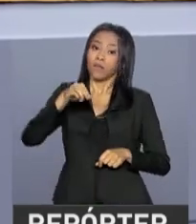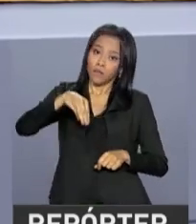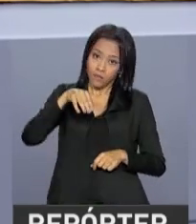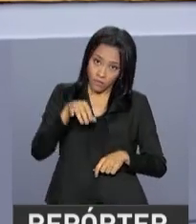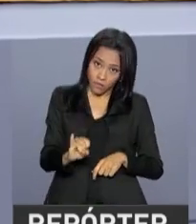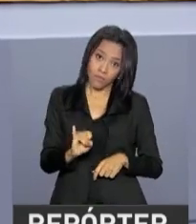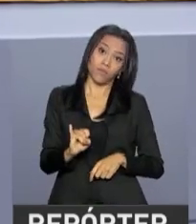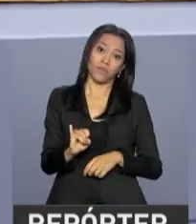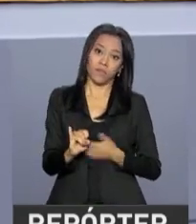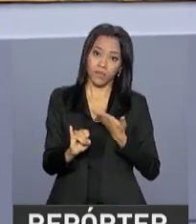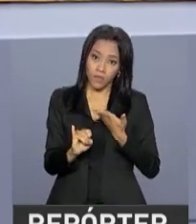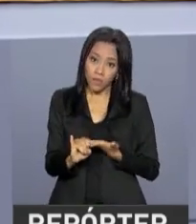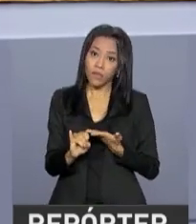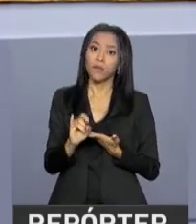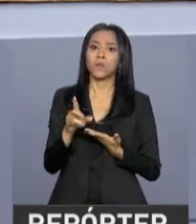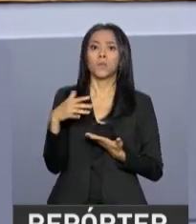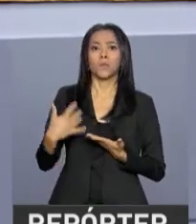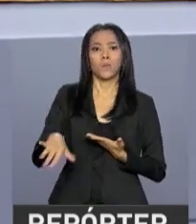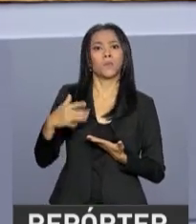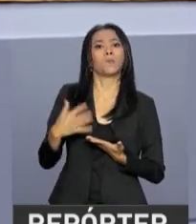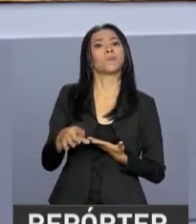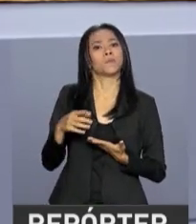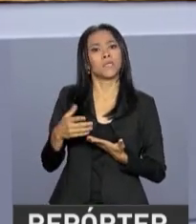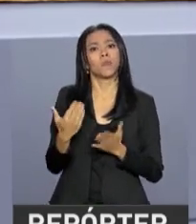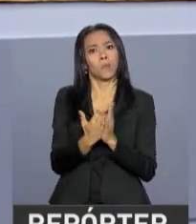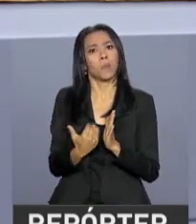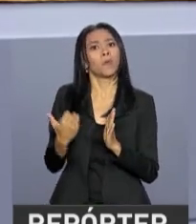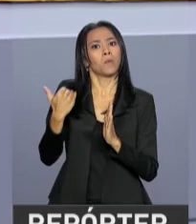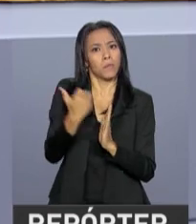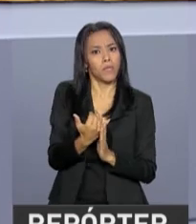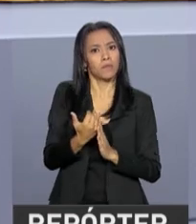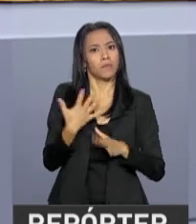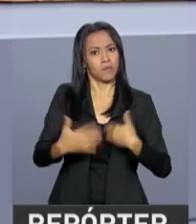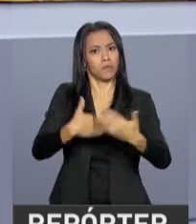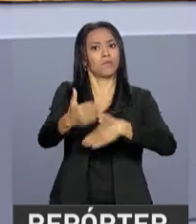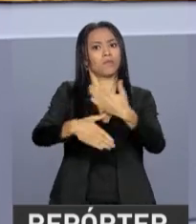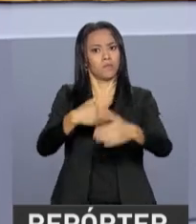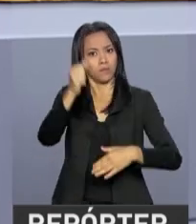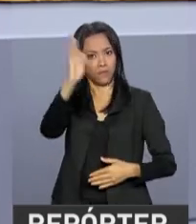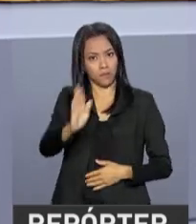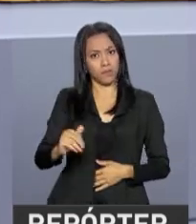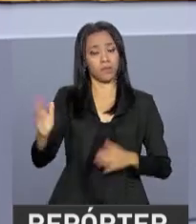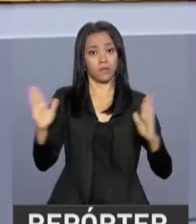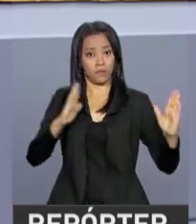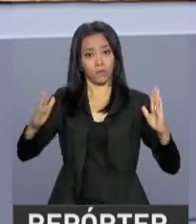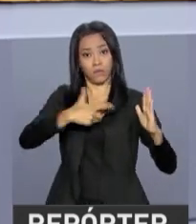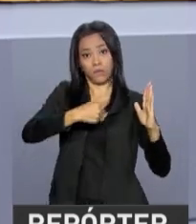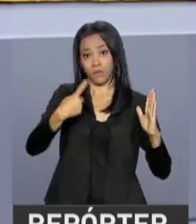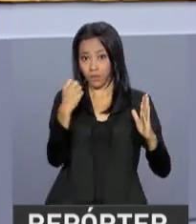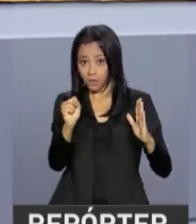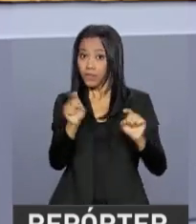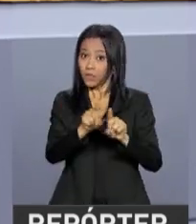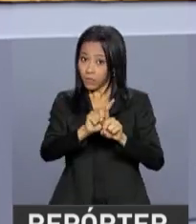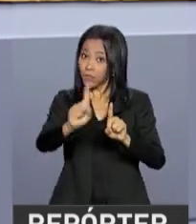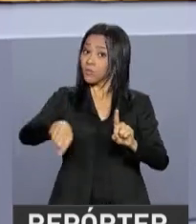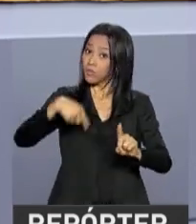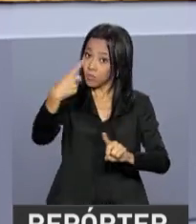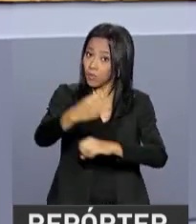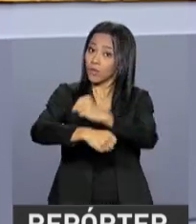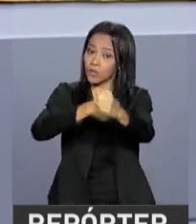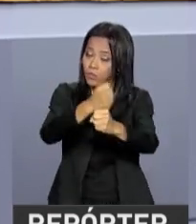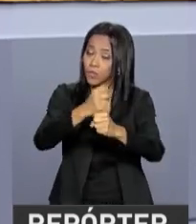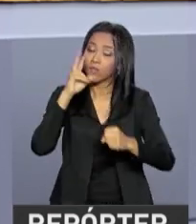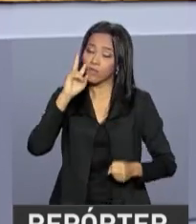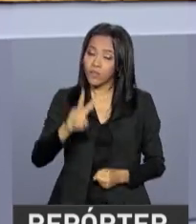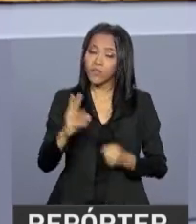internacional elevou a projeção de crescimento do brasil para 2018 também para o próximo ano em tenda